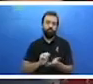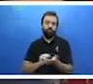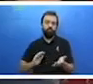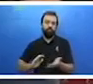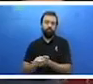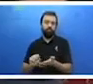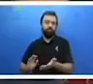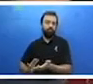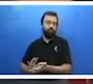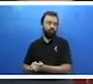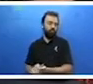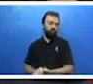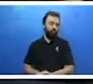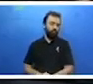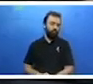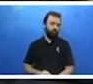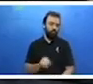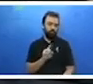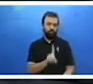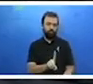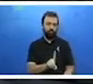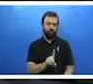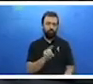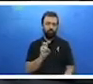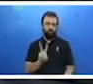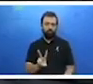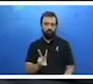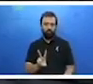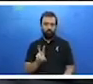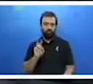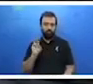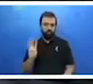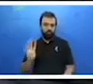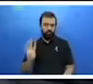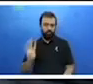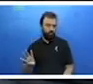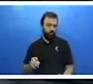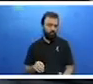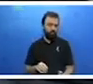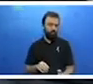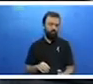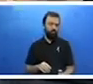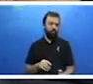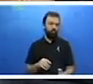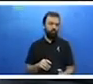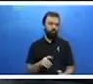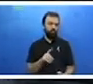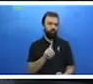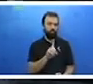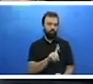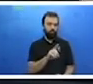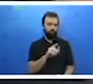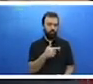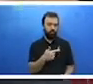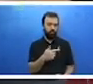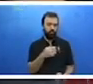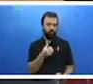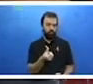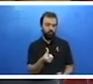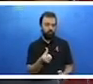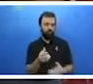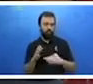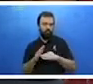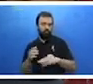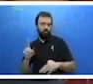1, 2 e 4 na página 176, 177 e 178. O exercício